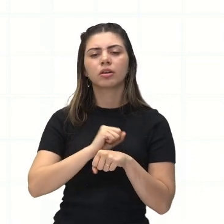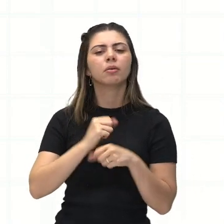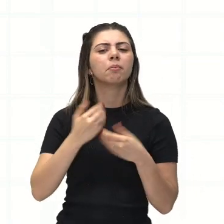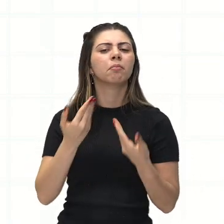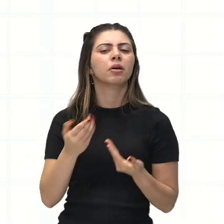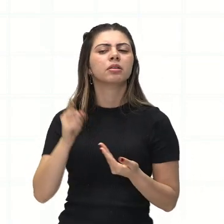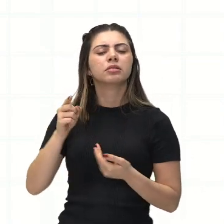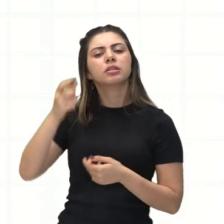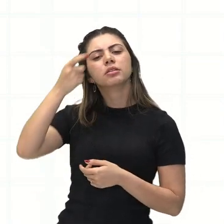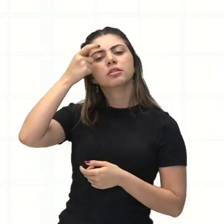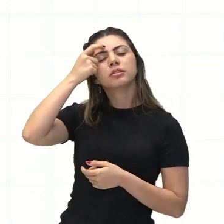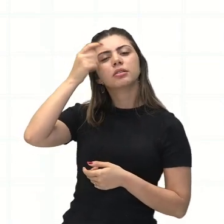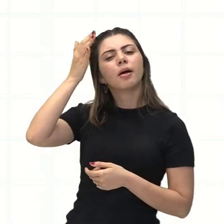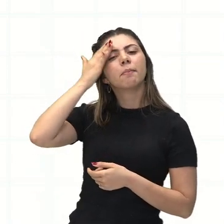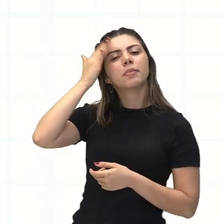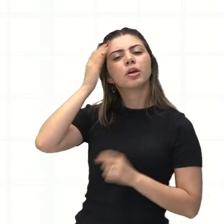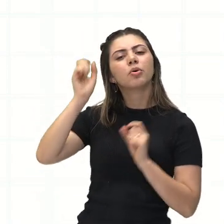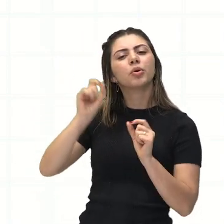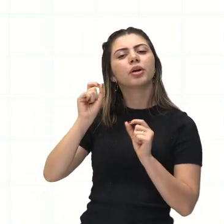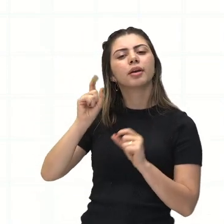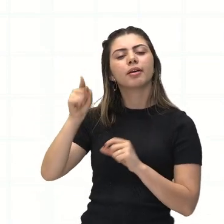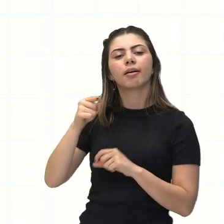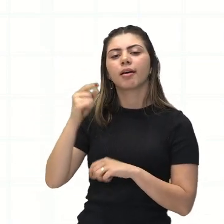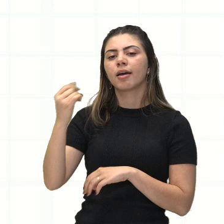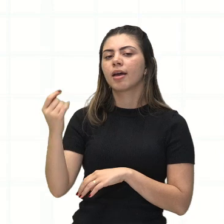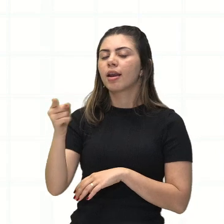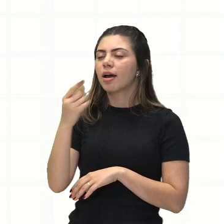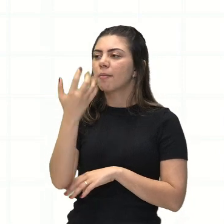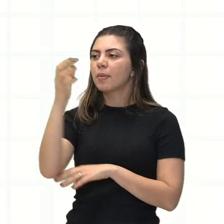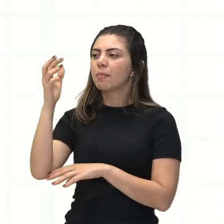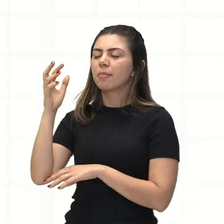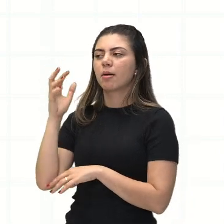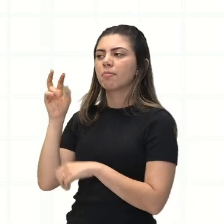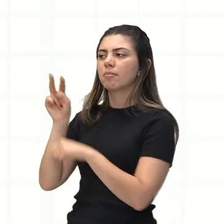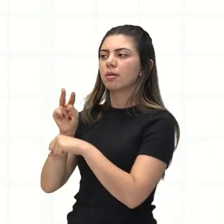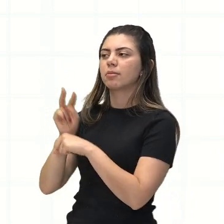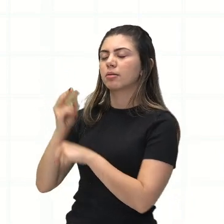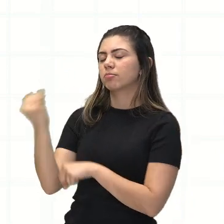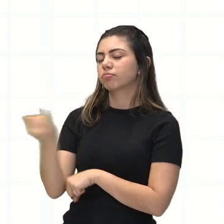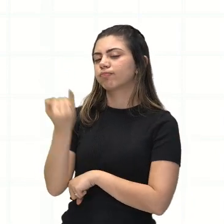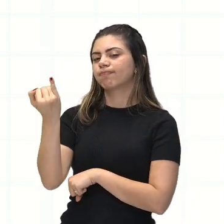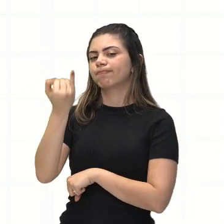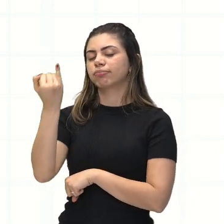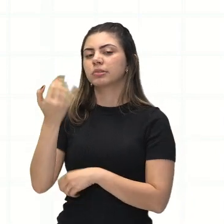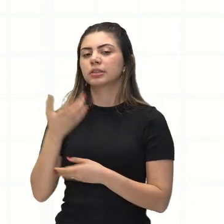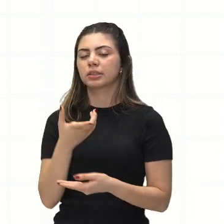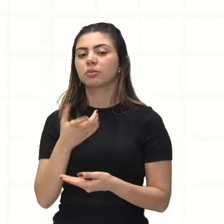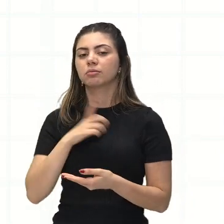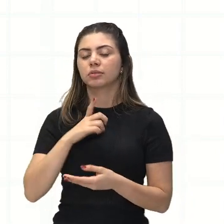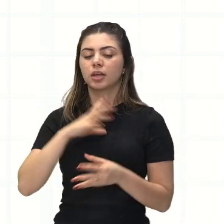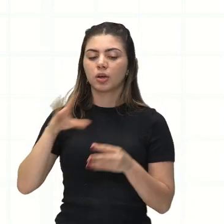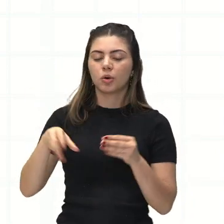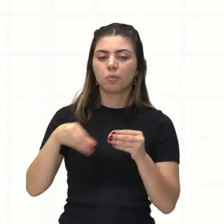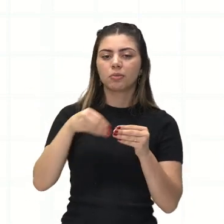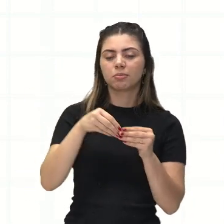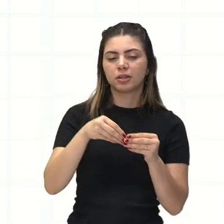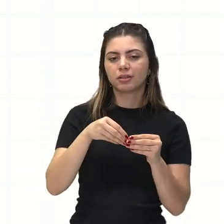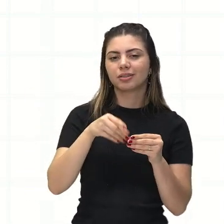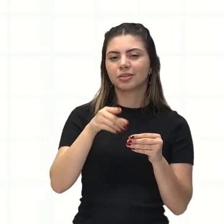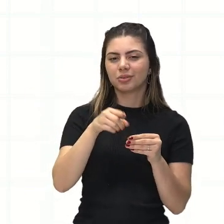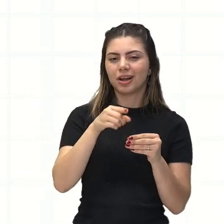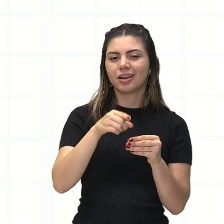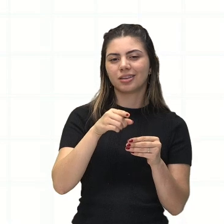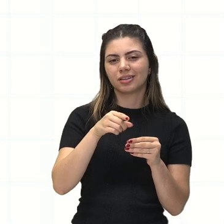da preservação ambiental. Cientes é um adjetivo e todo esse termo aqui está complementando o sentido. Olha aqui o auxílio